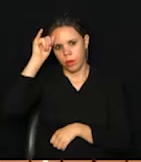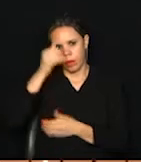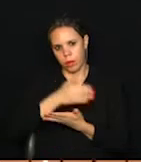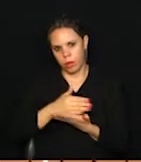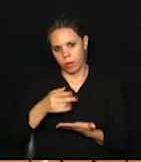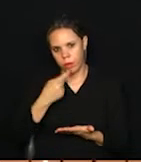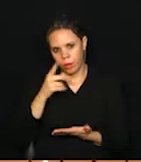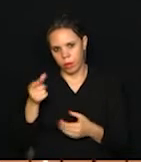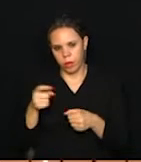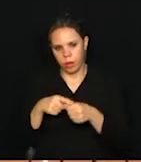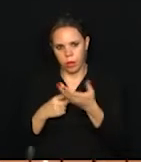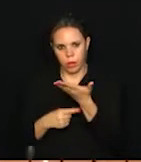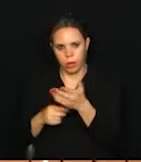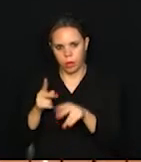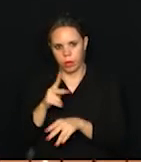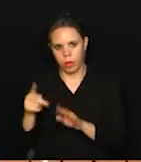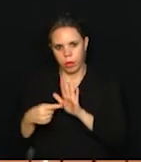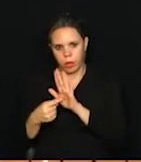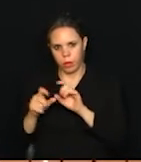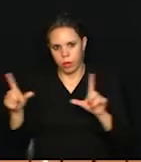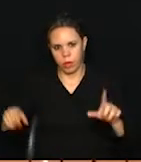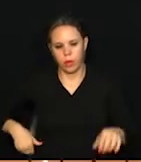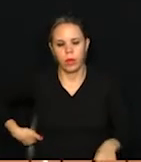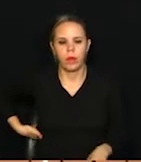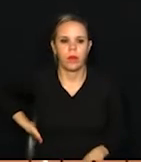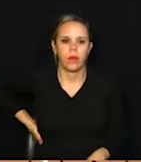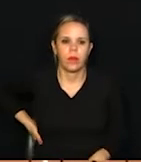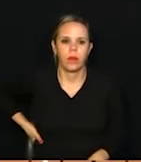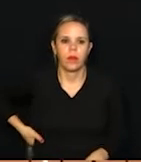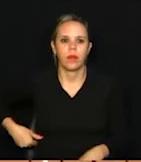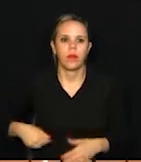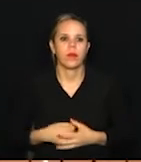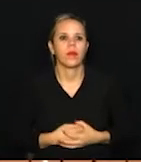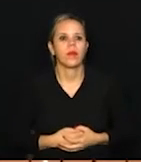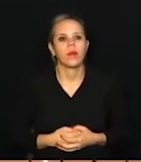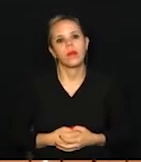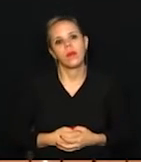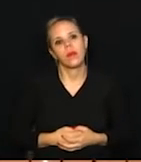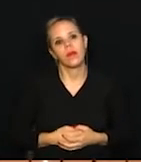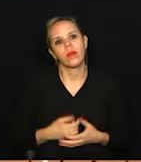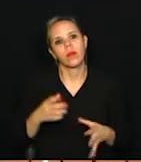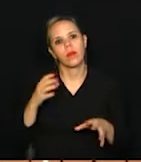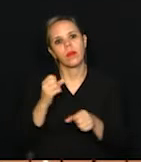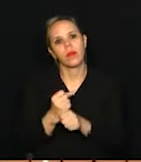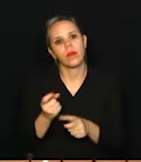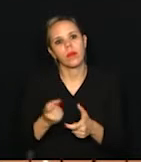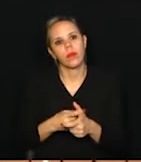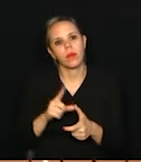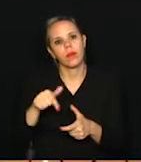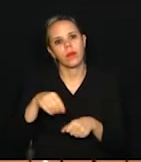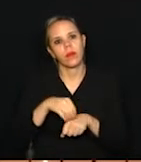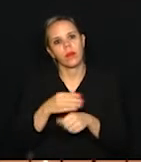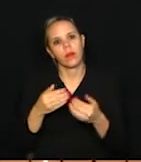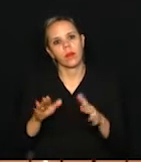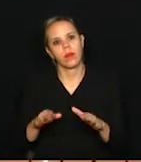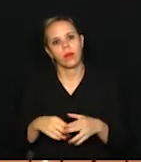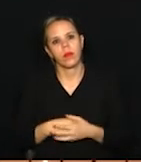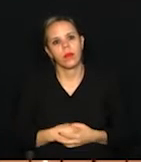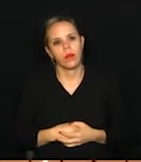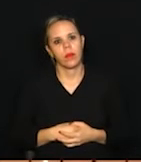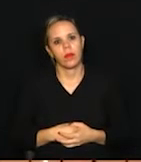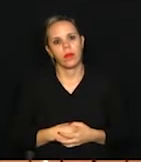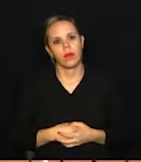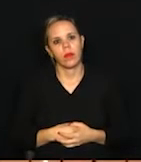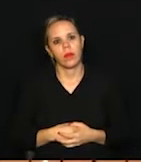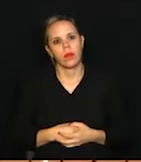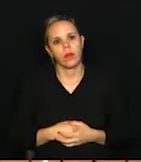Claro. E volto para o presidente novamente para que faça a apresentação das contas e depois nós abriremos aí a palavra a